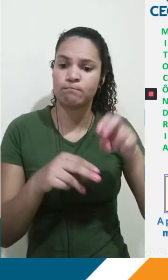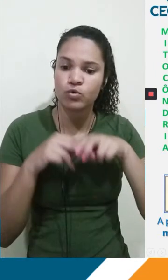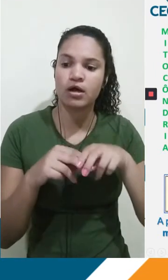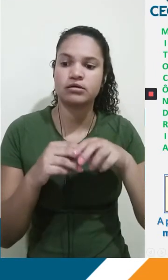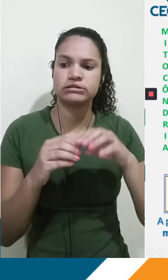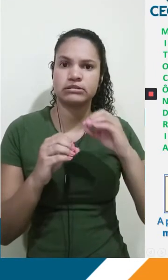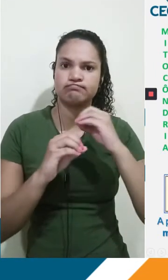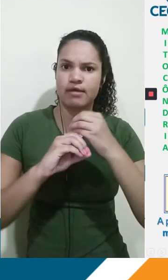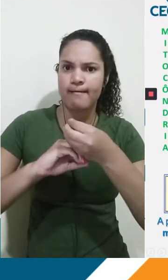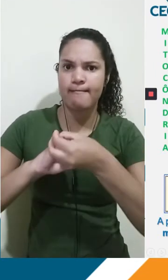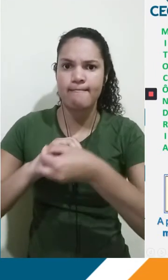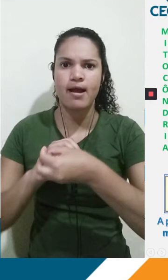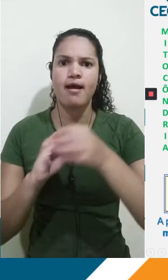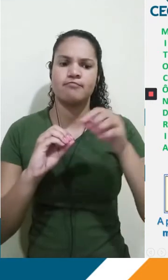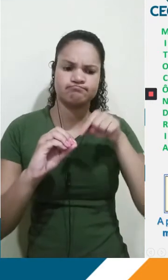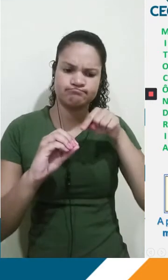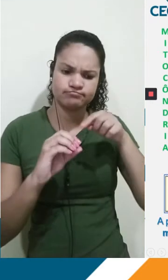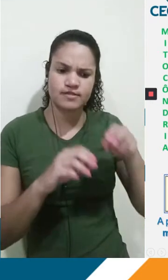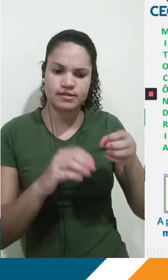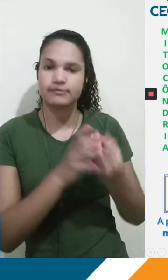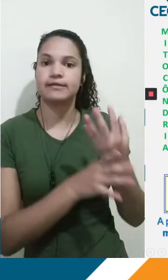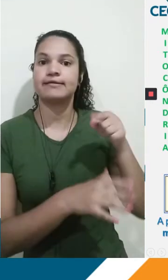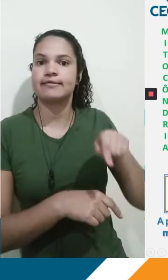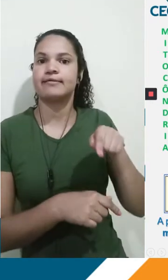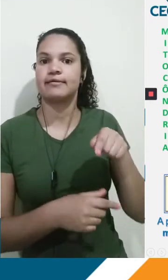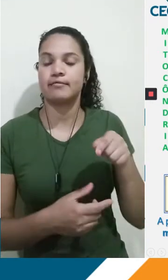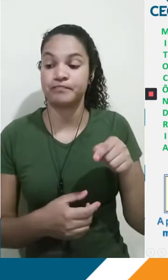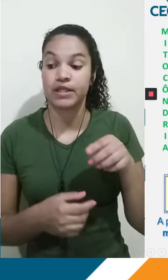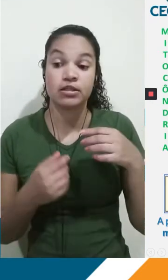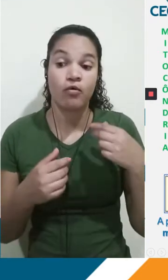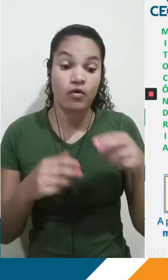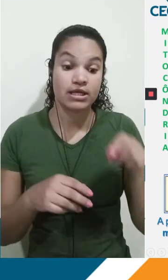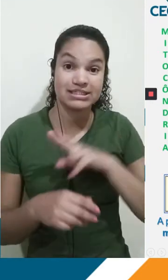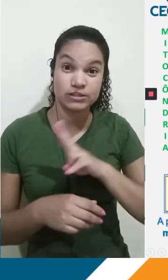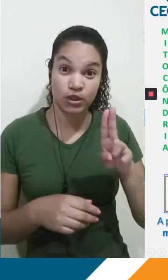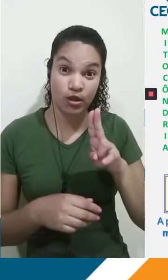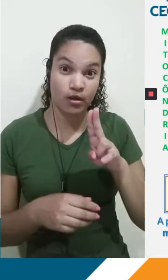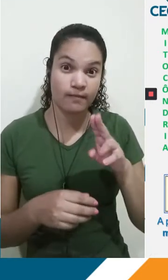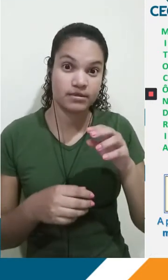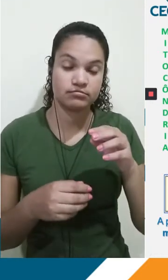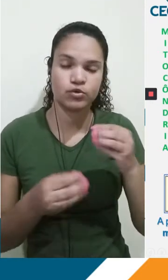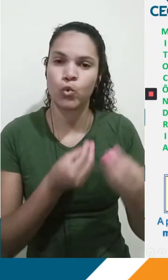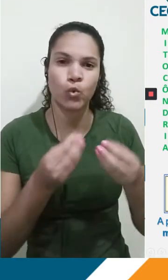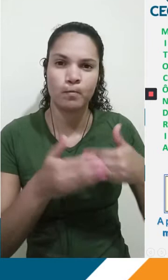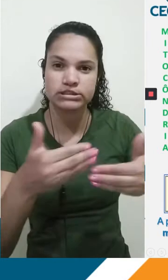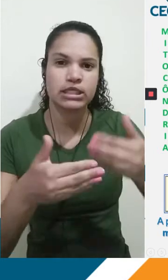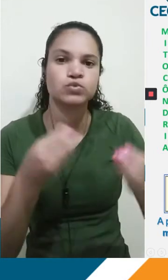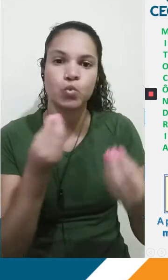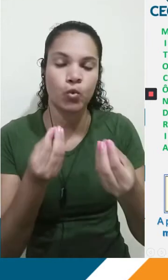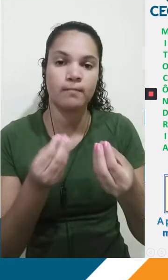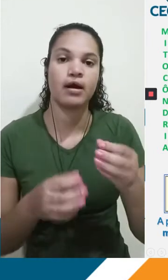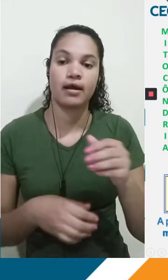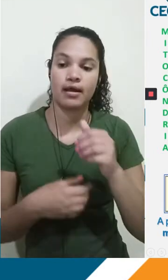moléculas combustíveis e a presença de oxigênio molecular. É o processo denominado de respiração celular,